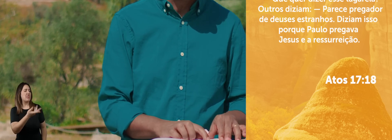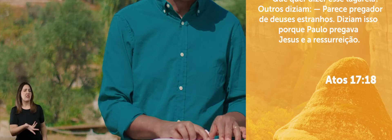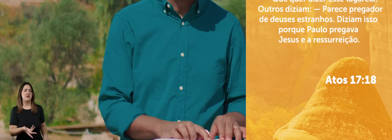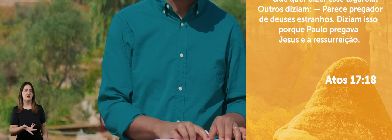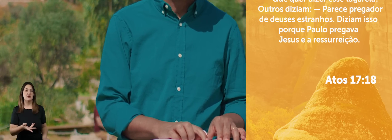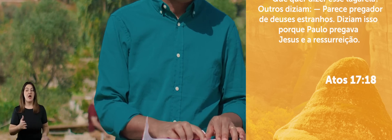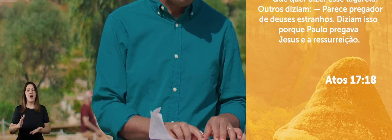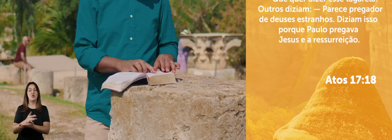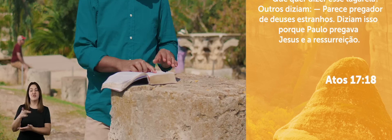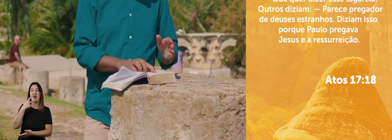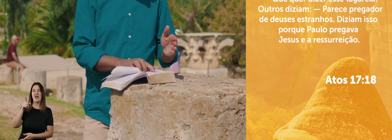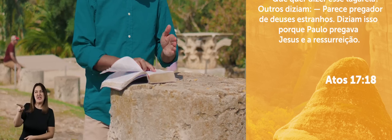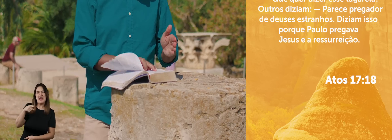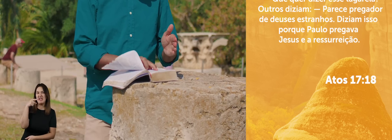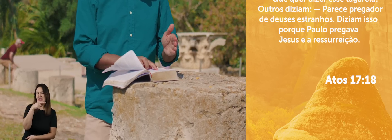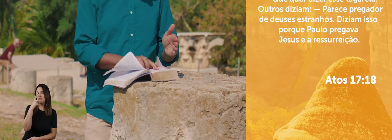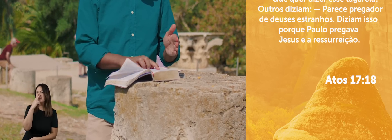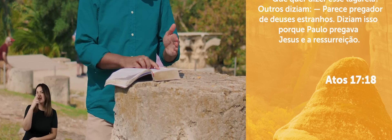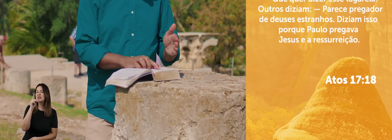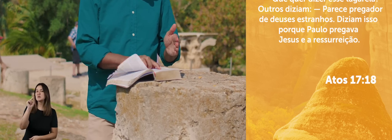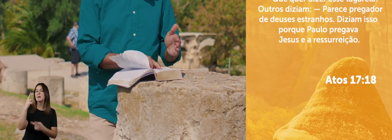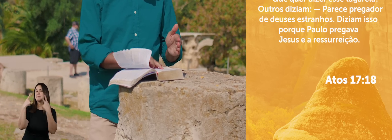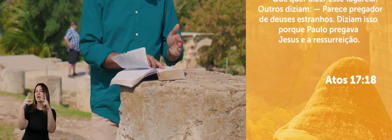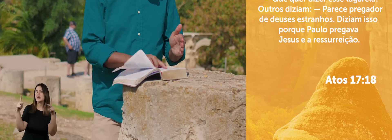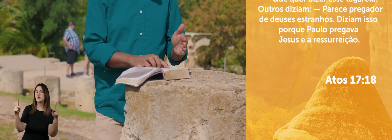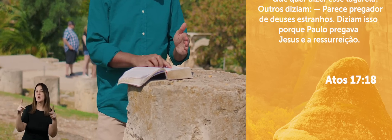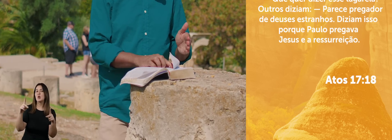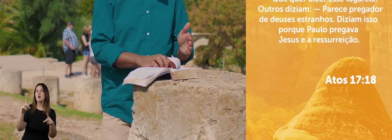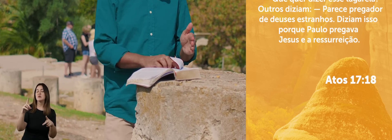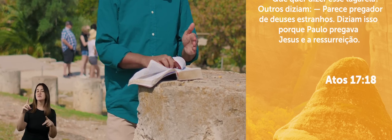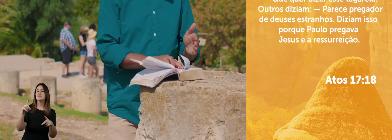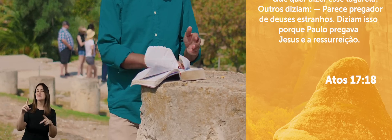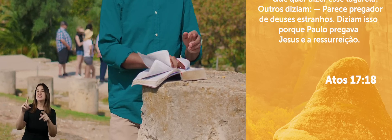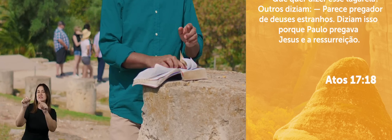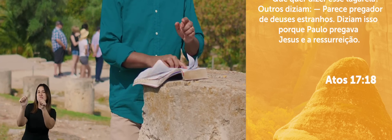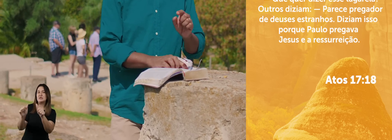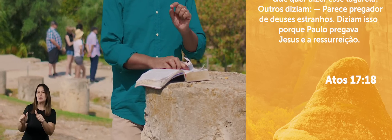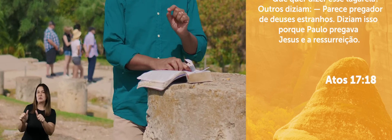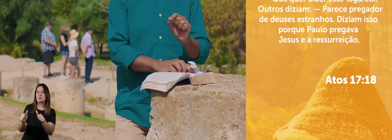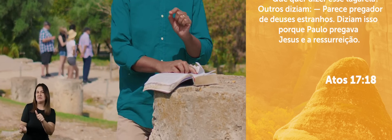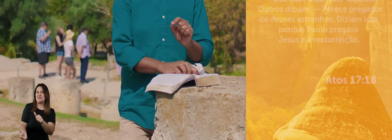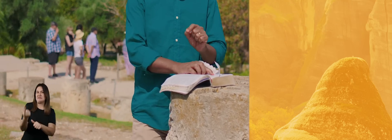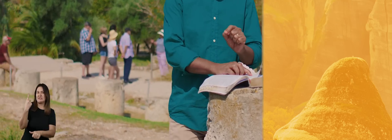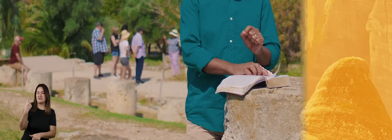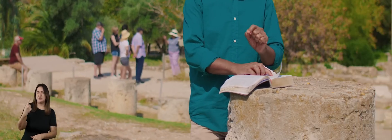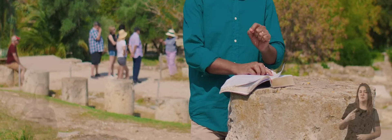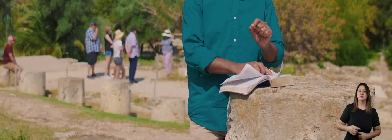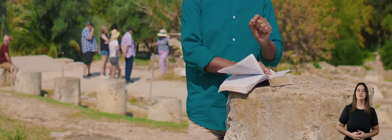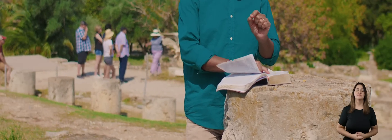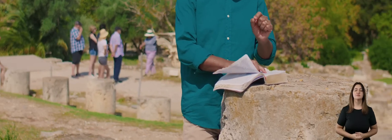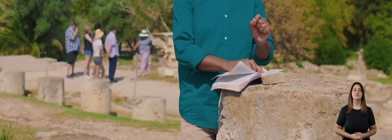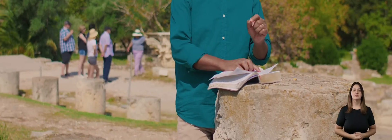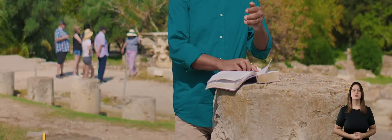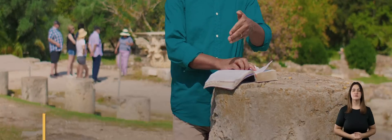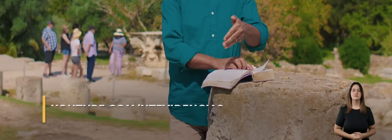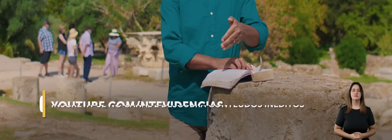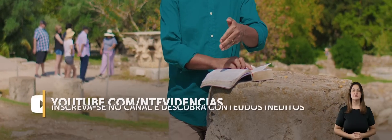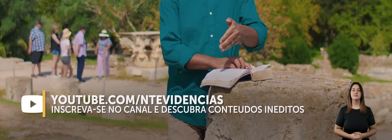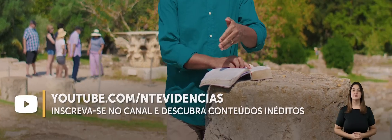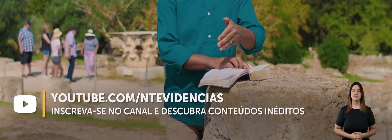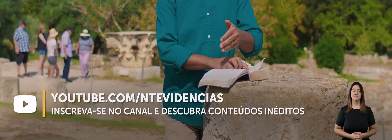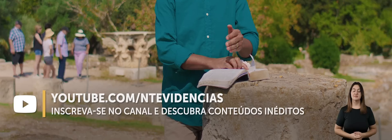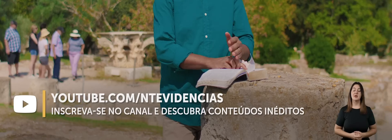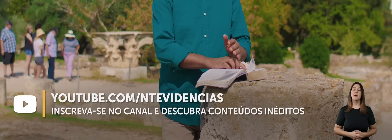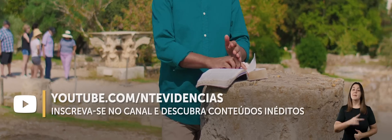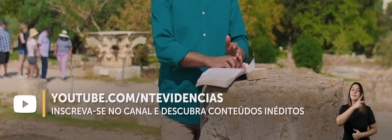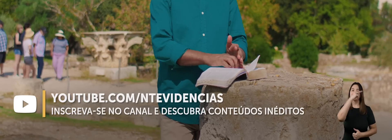deuses estranhos. Diziam isso porque Paulo pregava Jesus e a ressurreição. Esta expressão de Lucas, que é o autor do